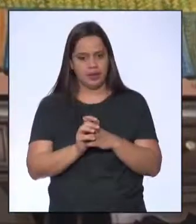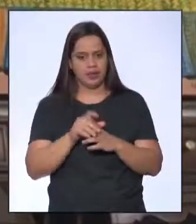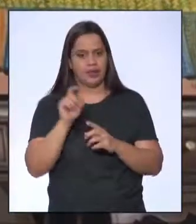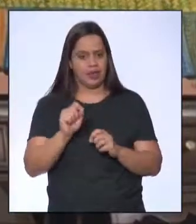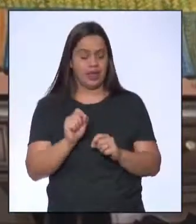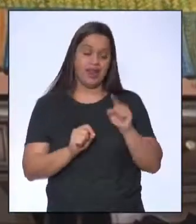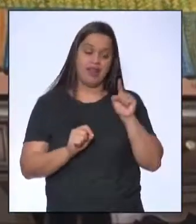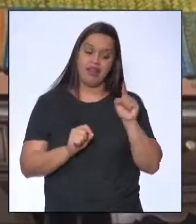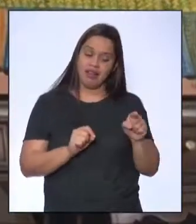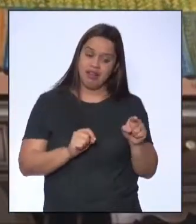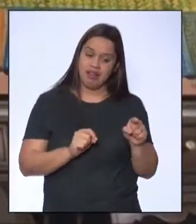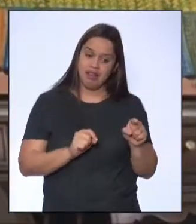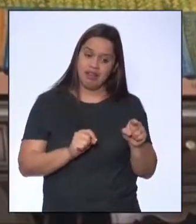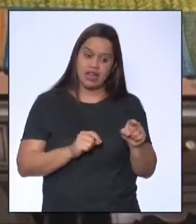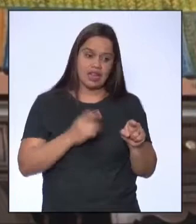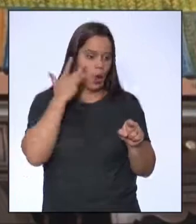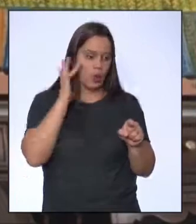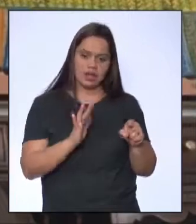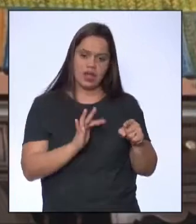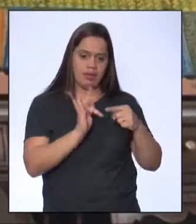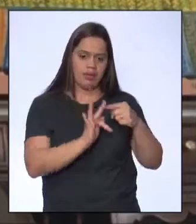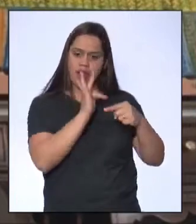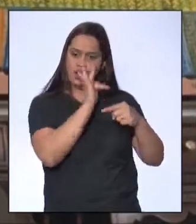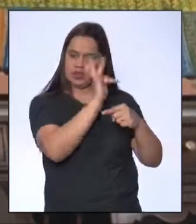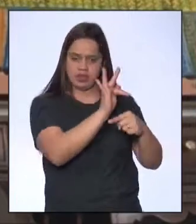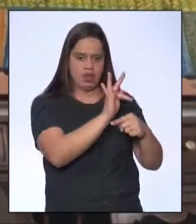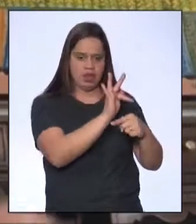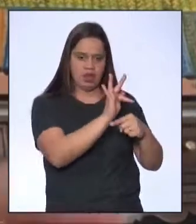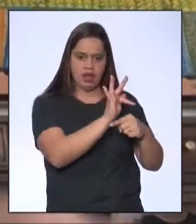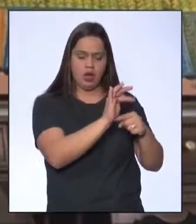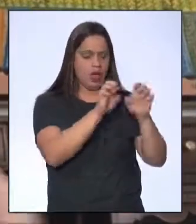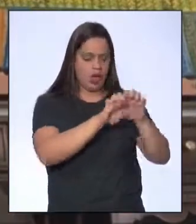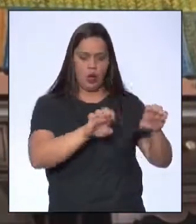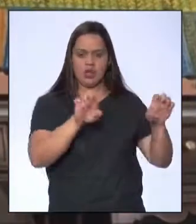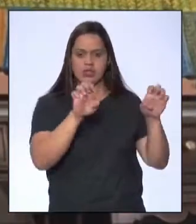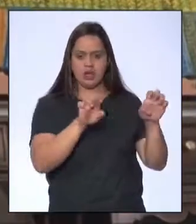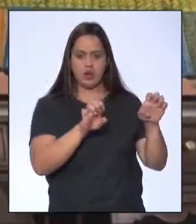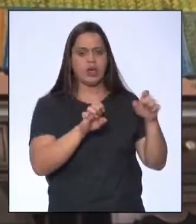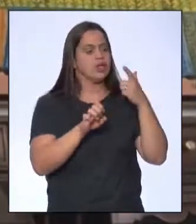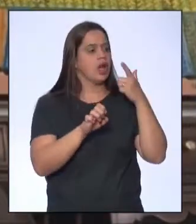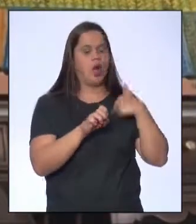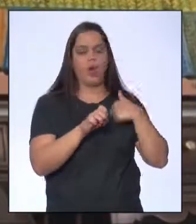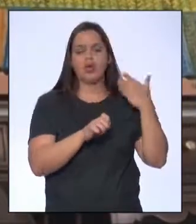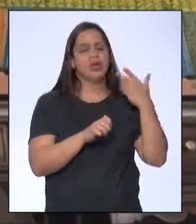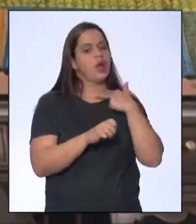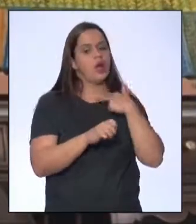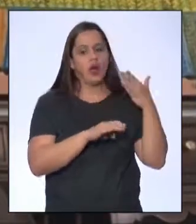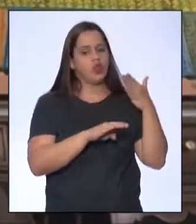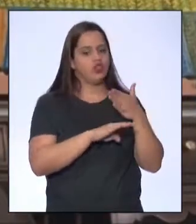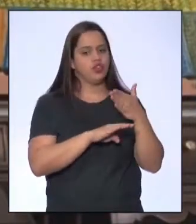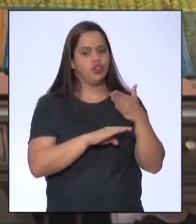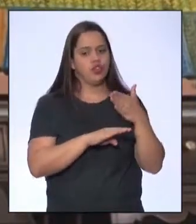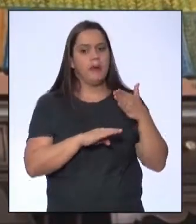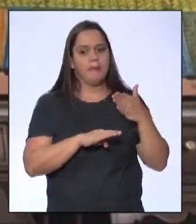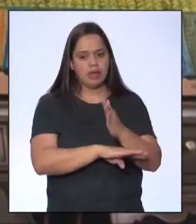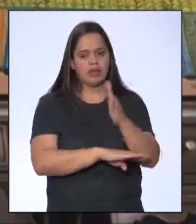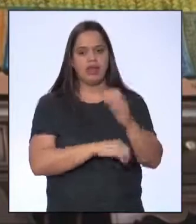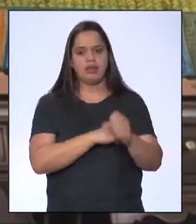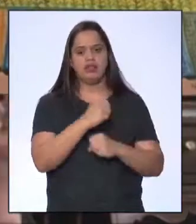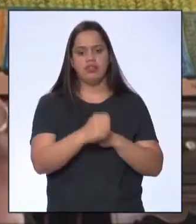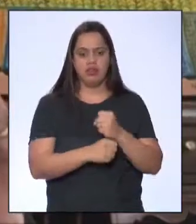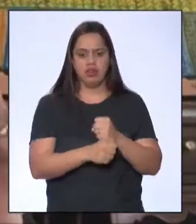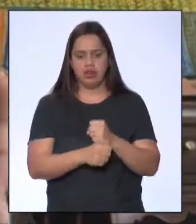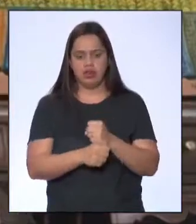não sabe fração, equação do primeiro grau, então ele não pode passar porque ele vai ter dificuldade. Sim. Como a linha